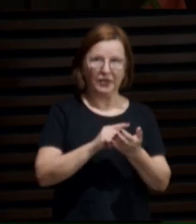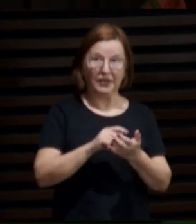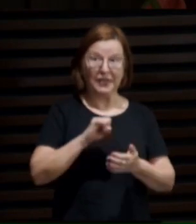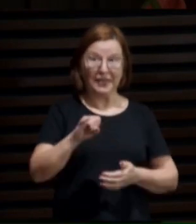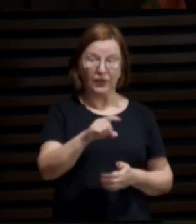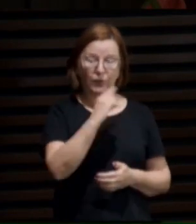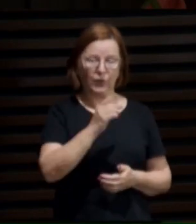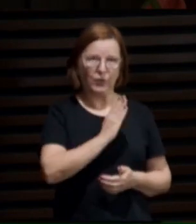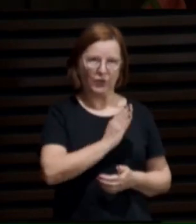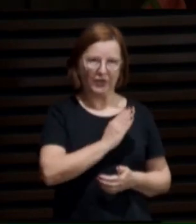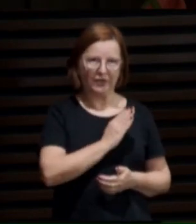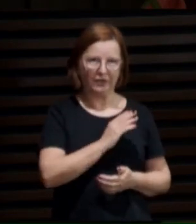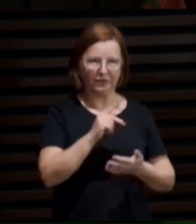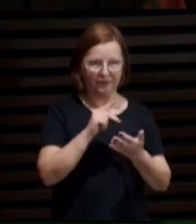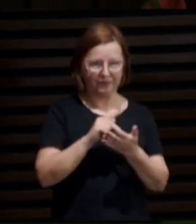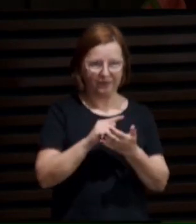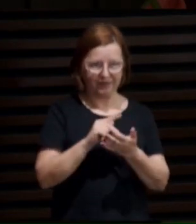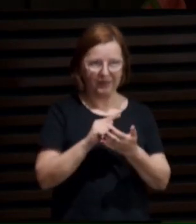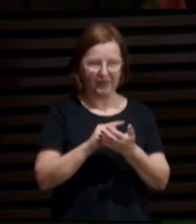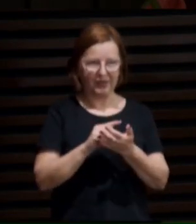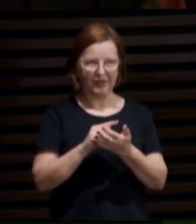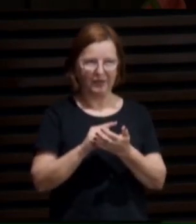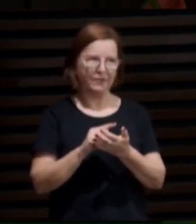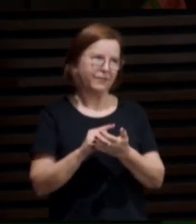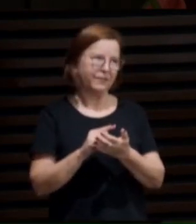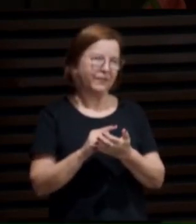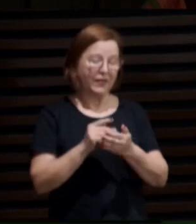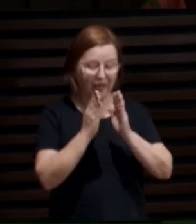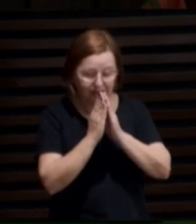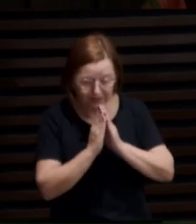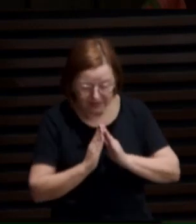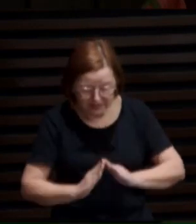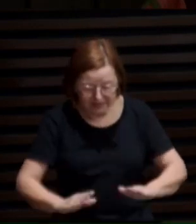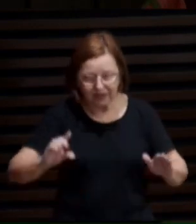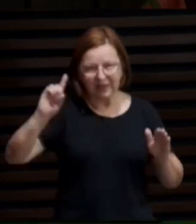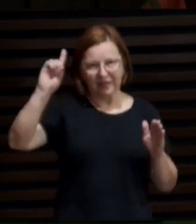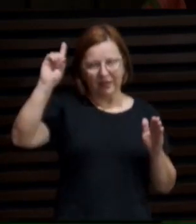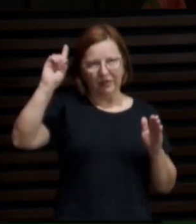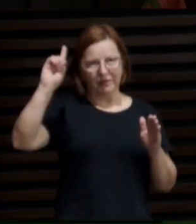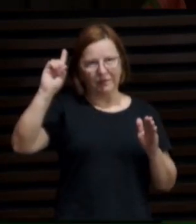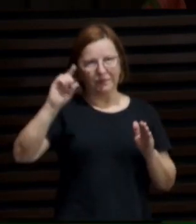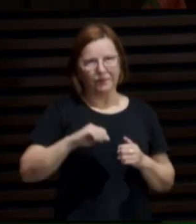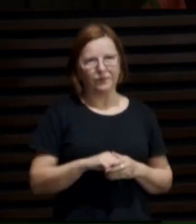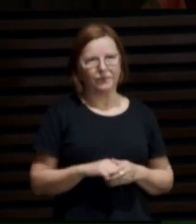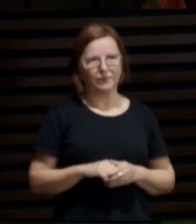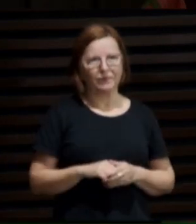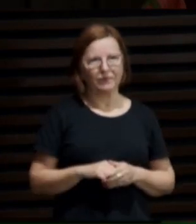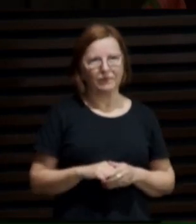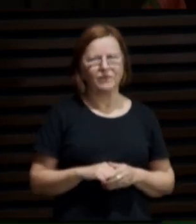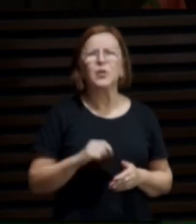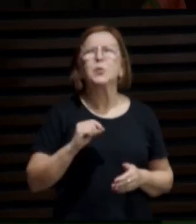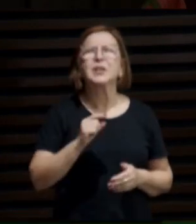verdadeiramente, nós estivermos entendendo o que é adoração a Deus. E nós vamos chegar ao que, o que nós temos para oferecer a Deus como